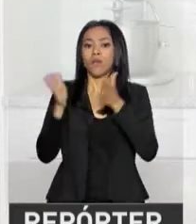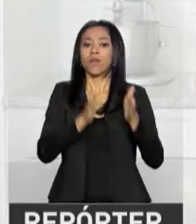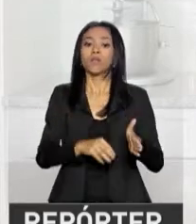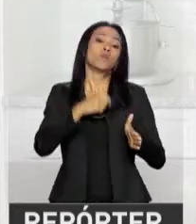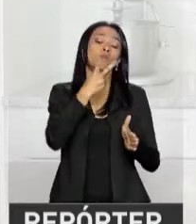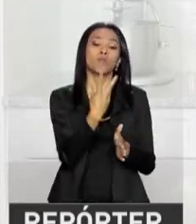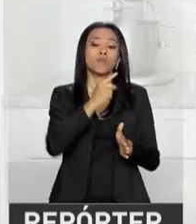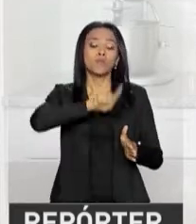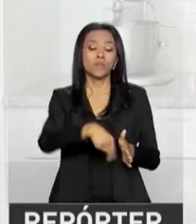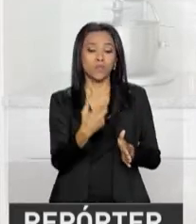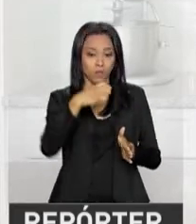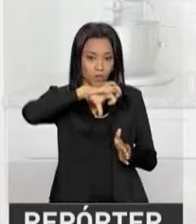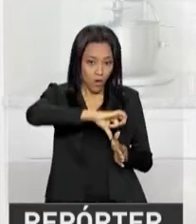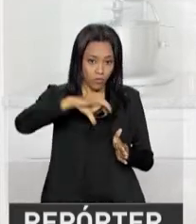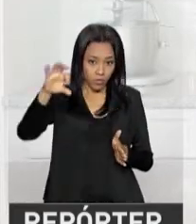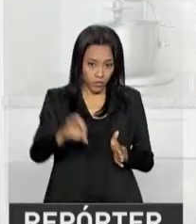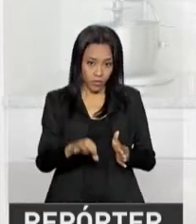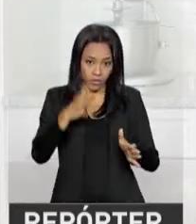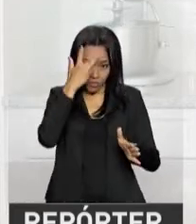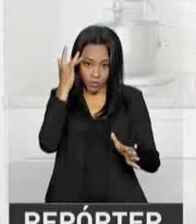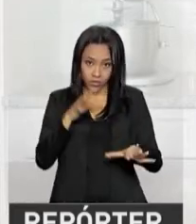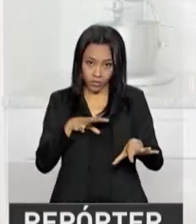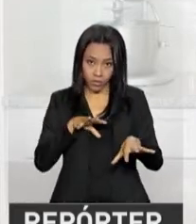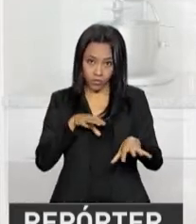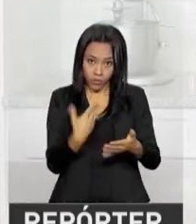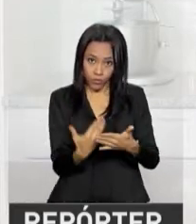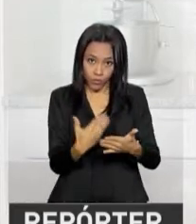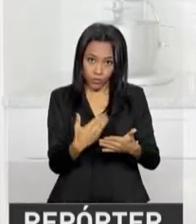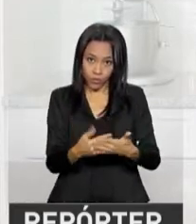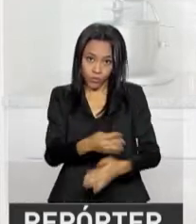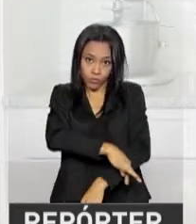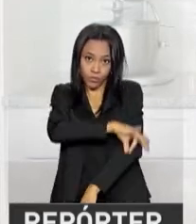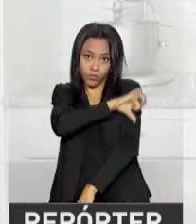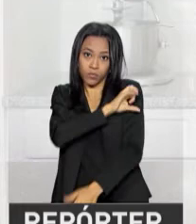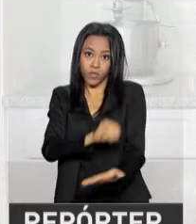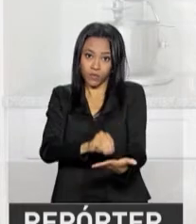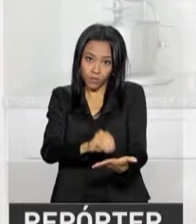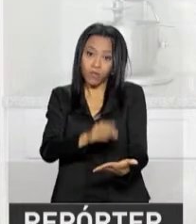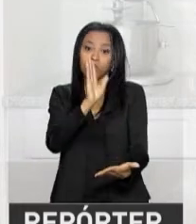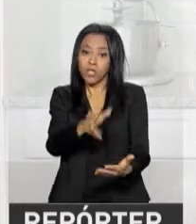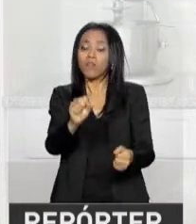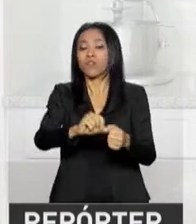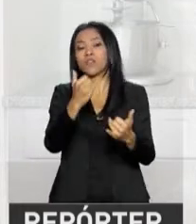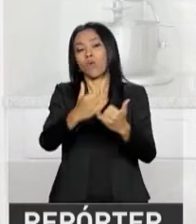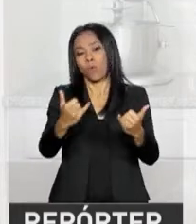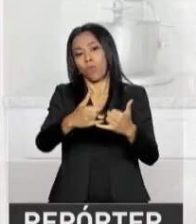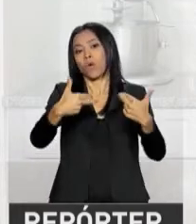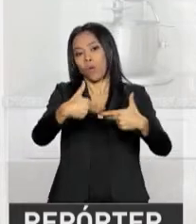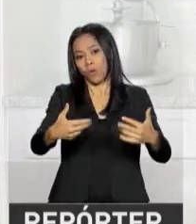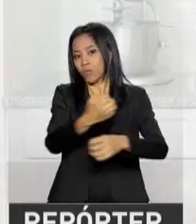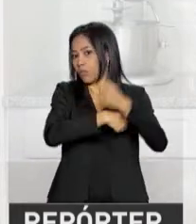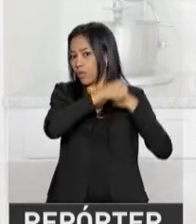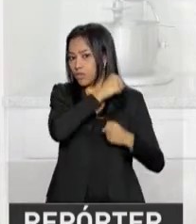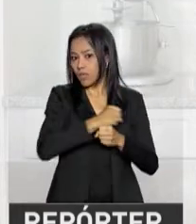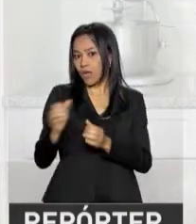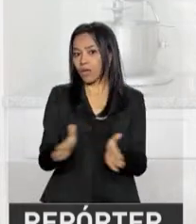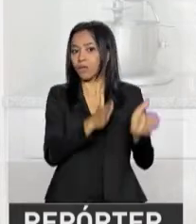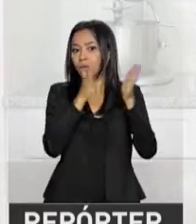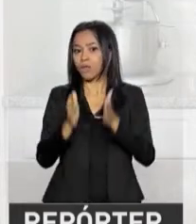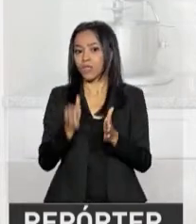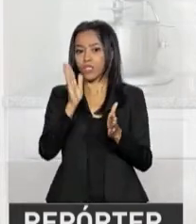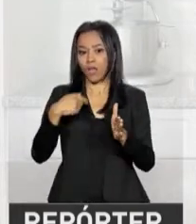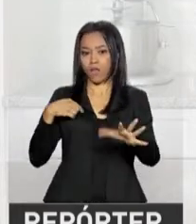das pessoas com ensino fundamental incompleto realizar uma atividade voluntária no ano passado tantas pessoas com superior completo